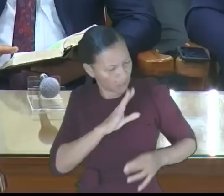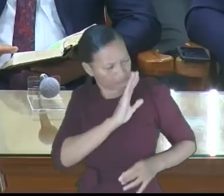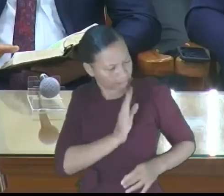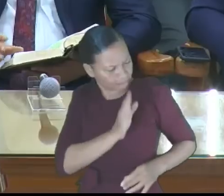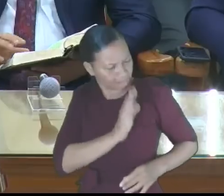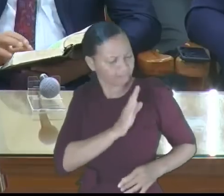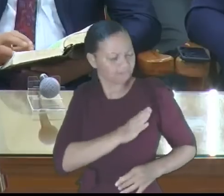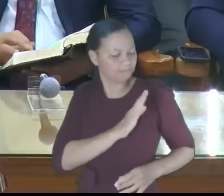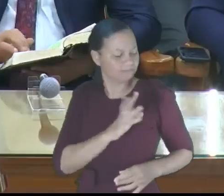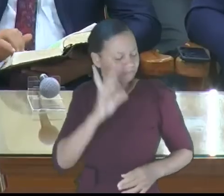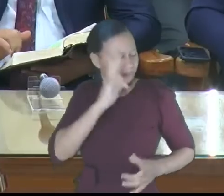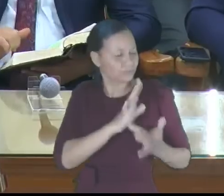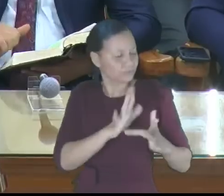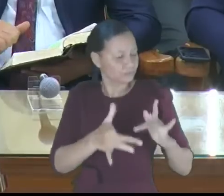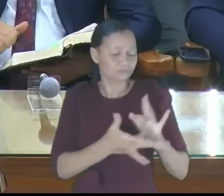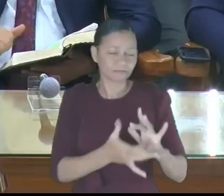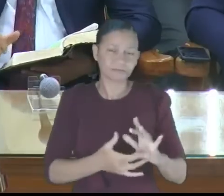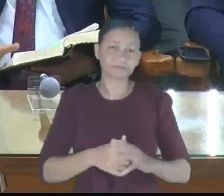Jesus.